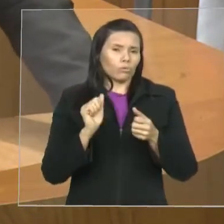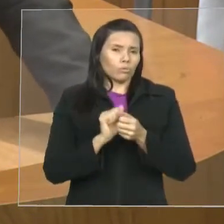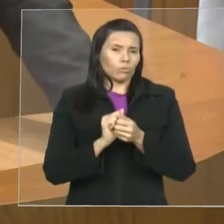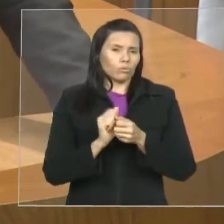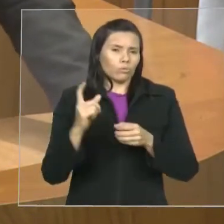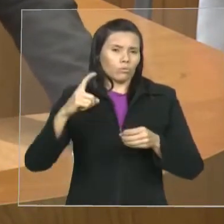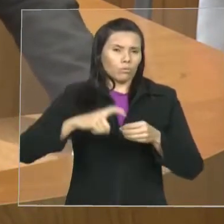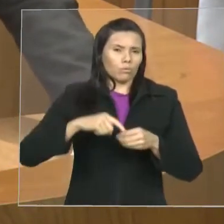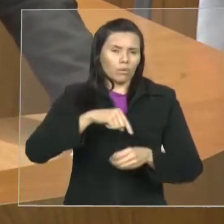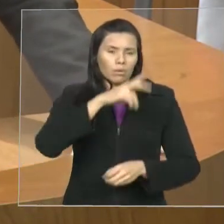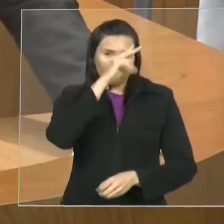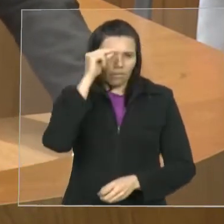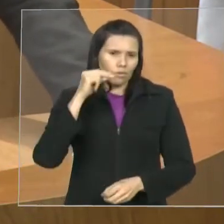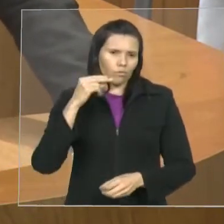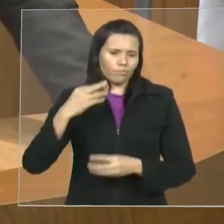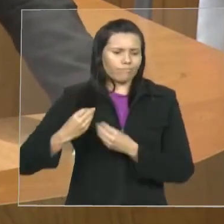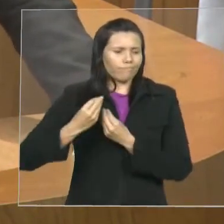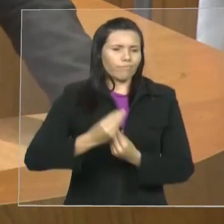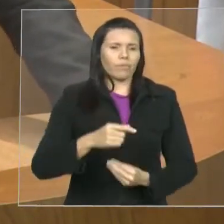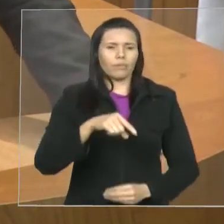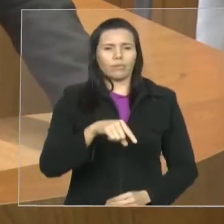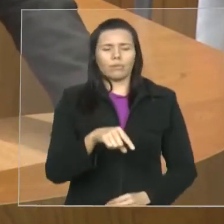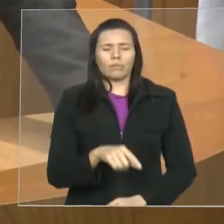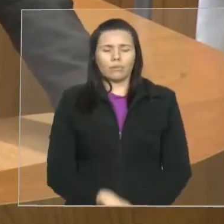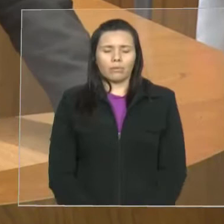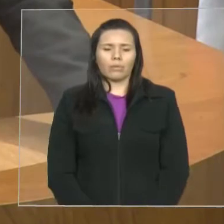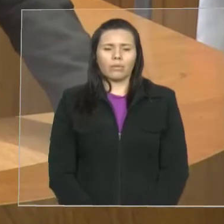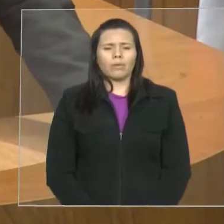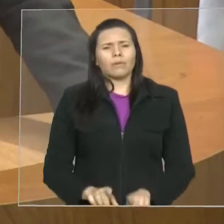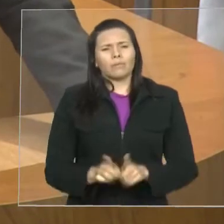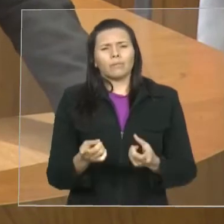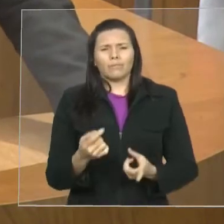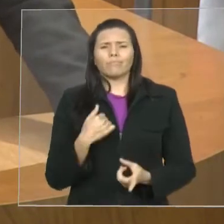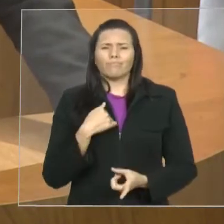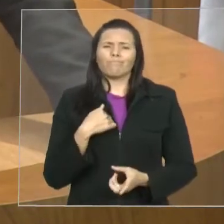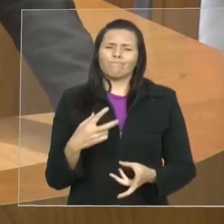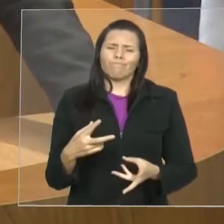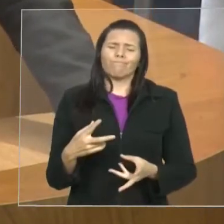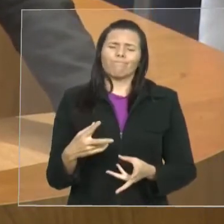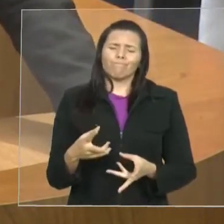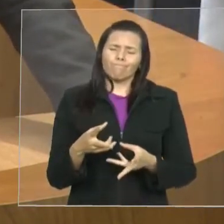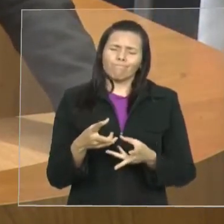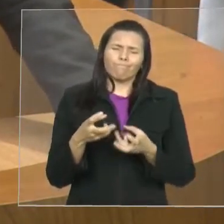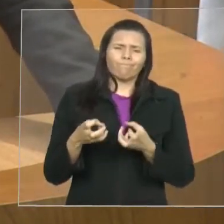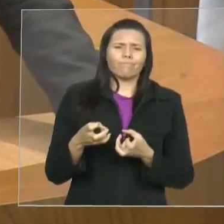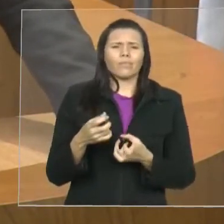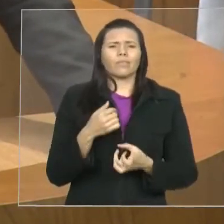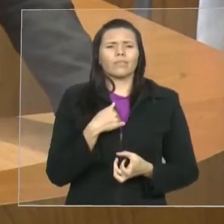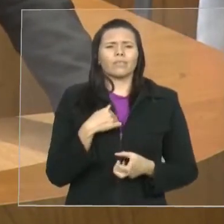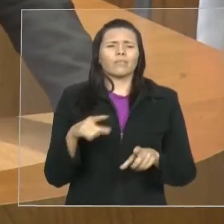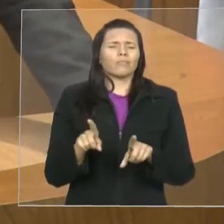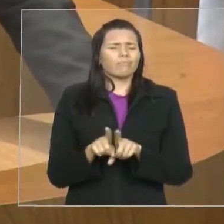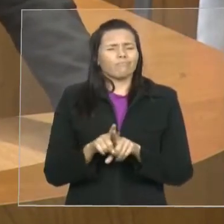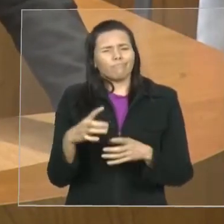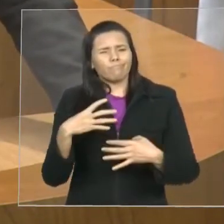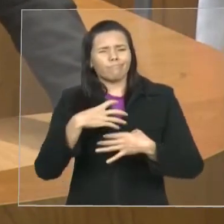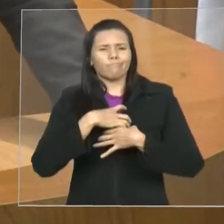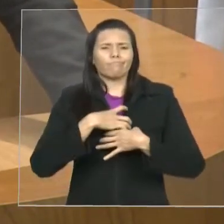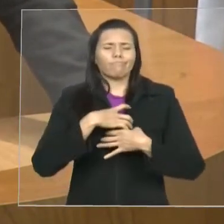holanda ficamos triste com as enchentes embora a água